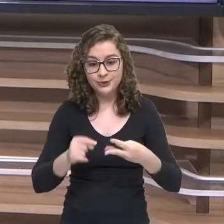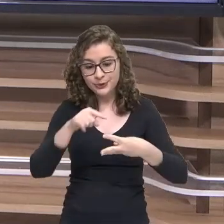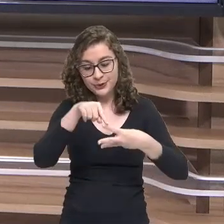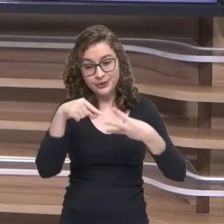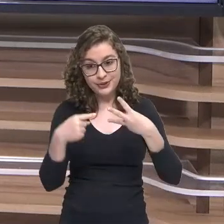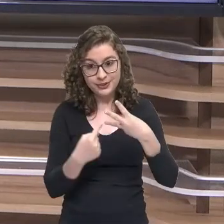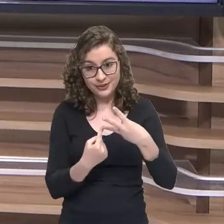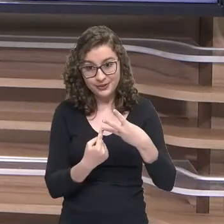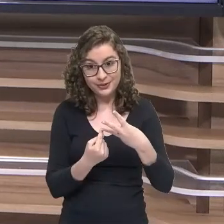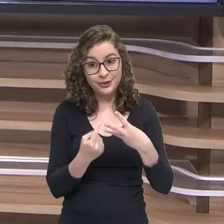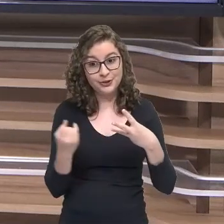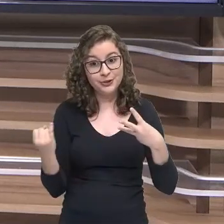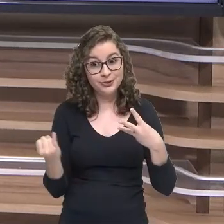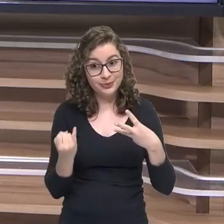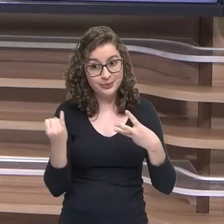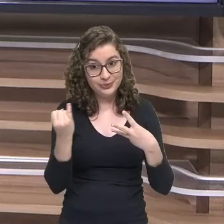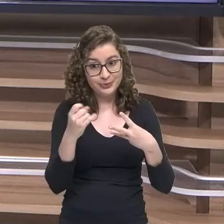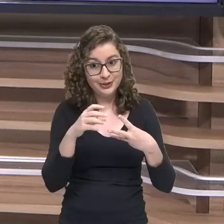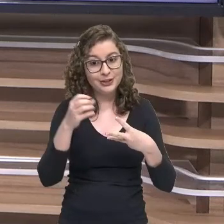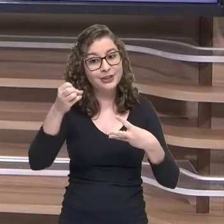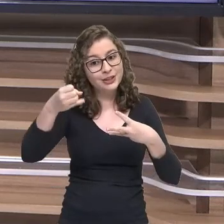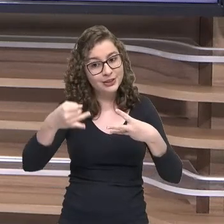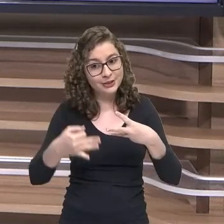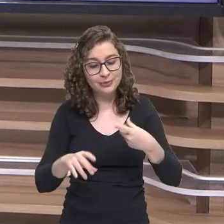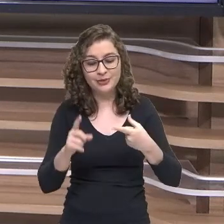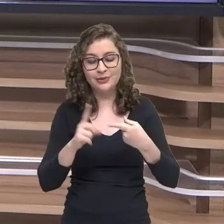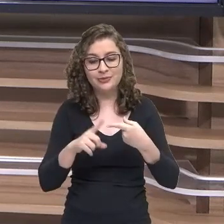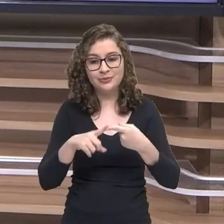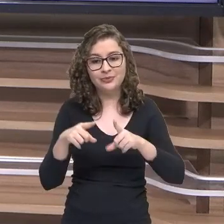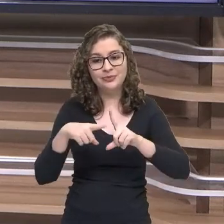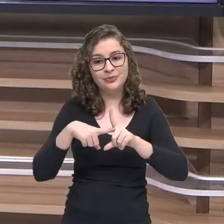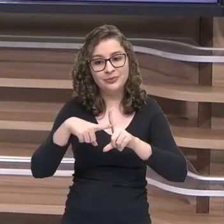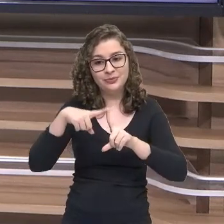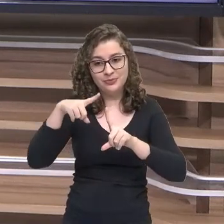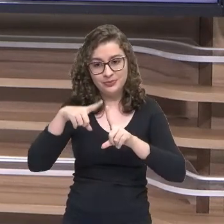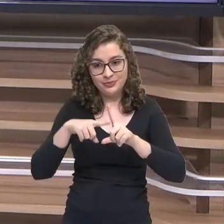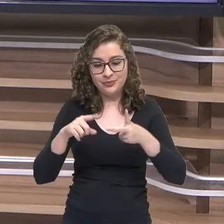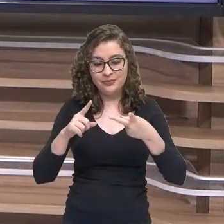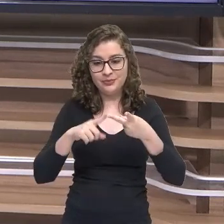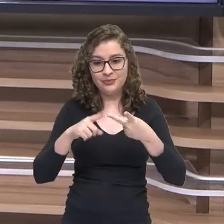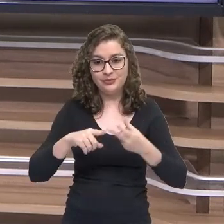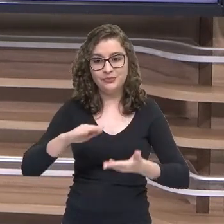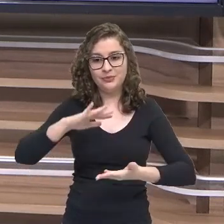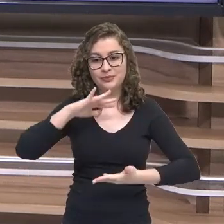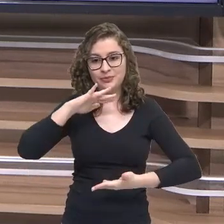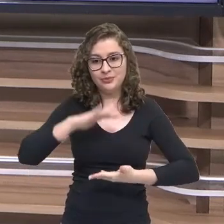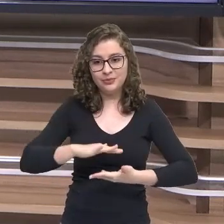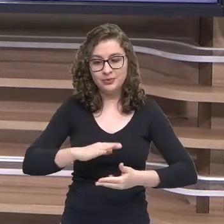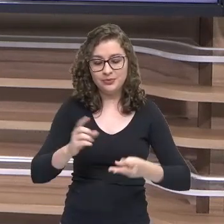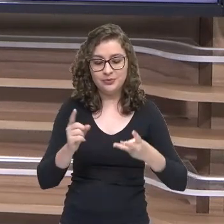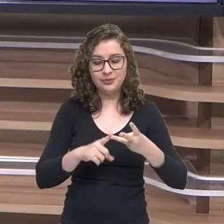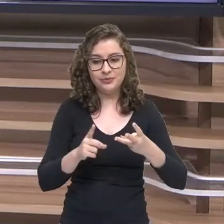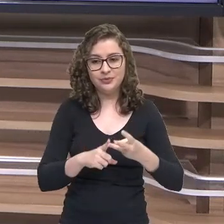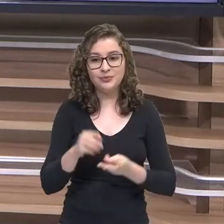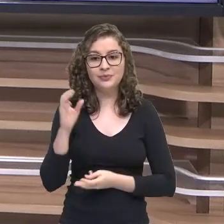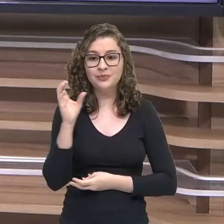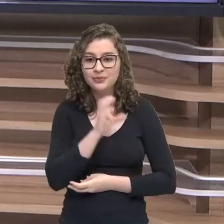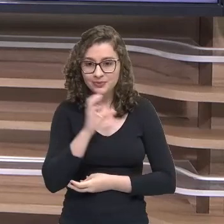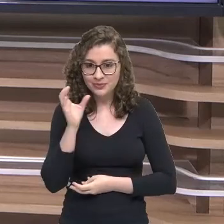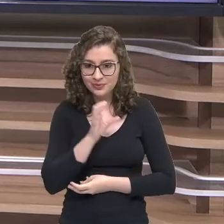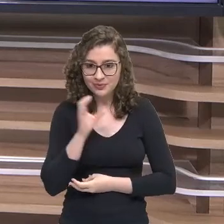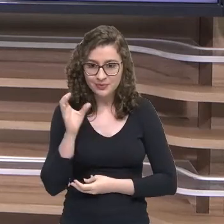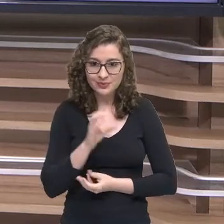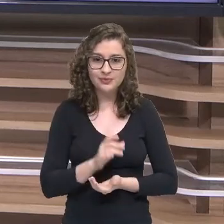apresentei 3 fatores para vocês: a temperatura, a pressão e os catalisadores, tá bom? Então,